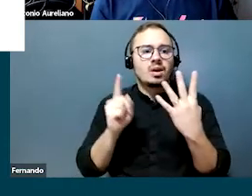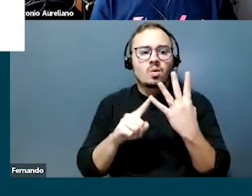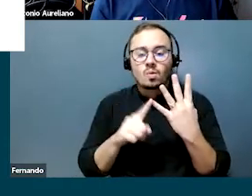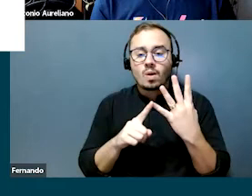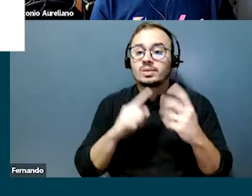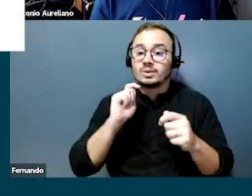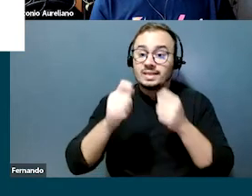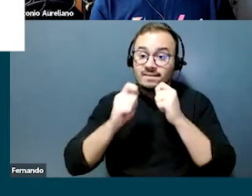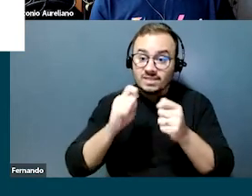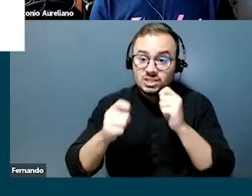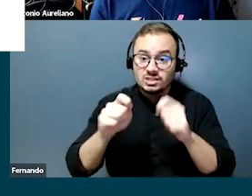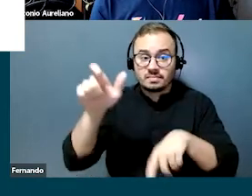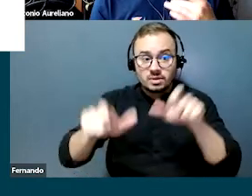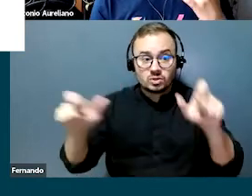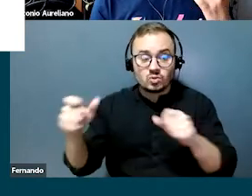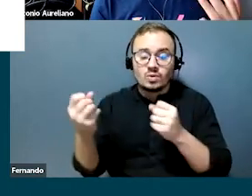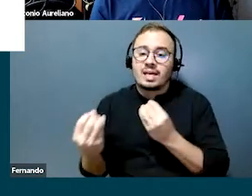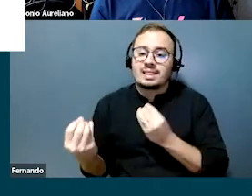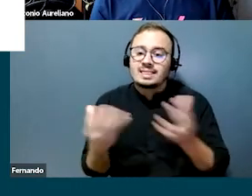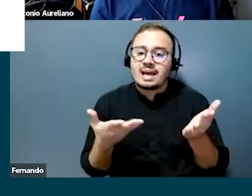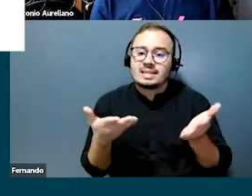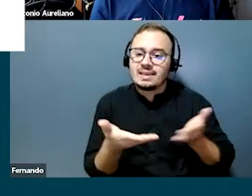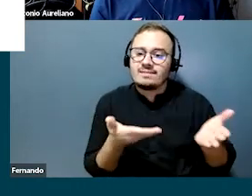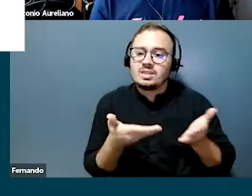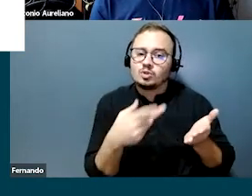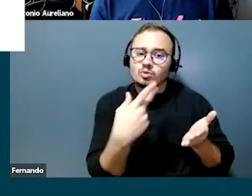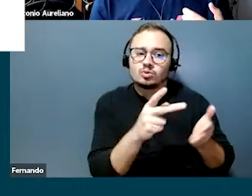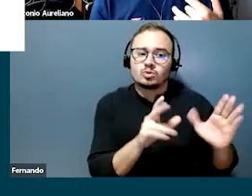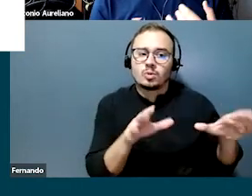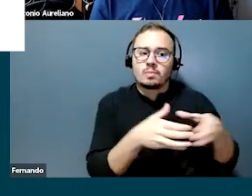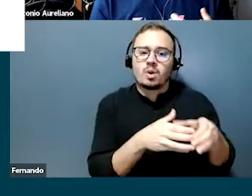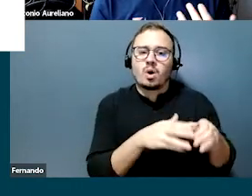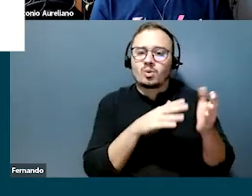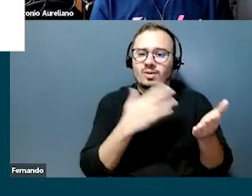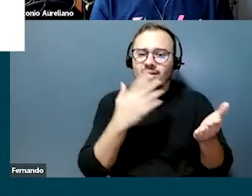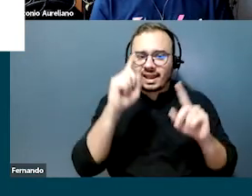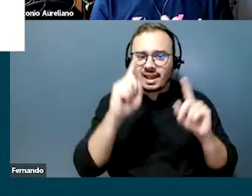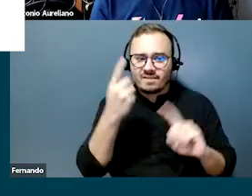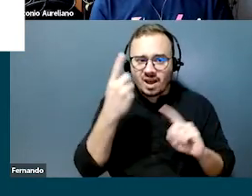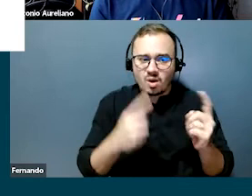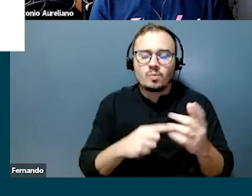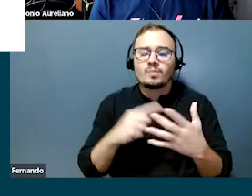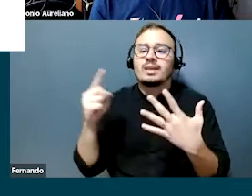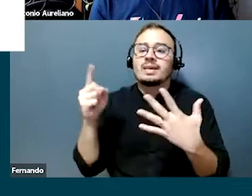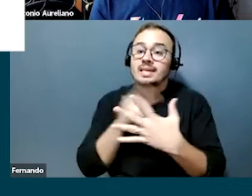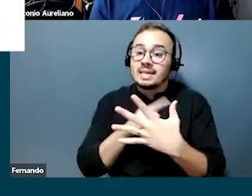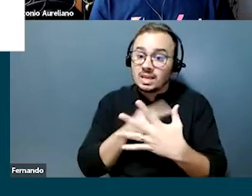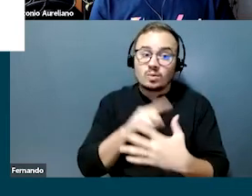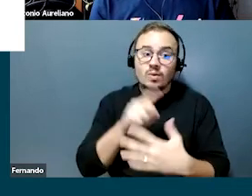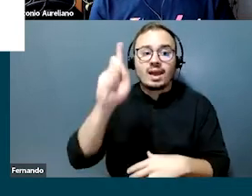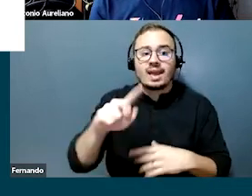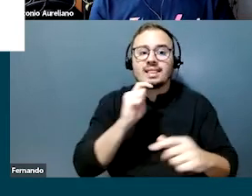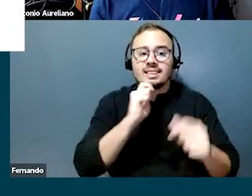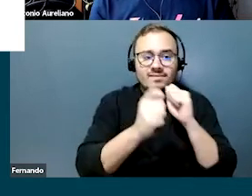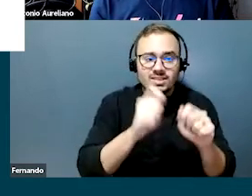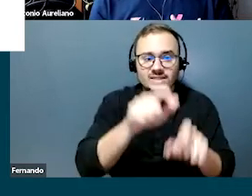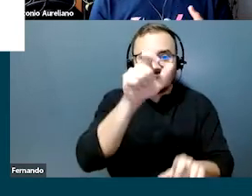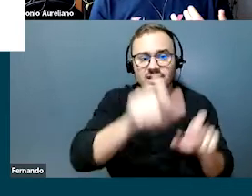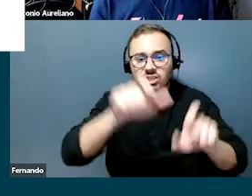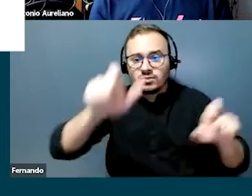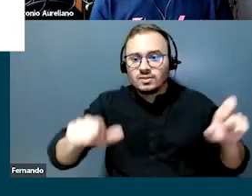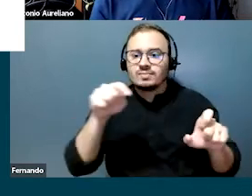e entrevistas com as pessoas que fornecem serviço para o bloco, para saber quem são os fornecedores e onde é que eles estão, e a entrevista com o indivíduo,